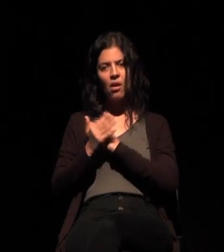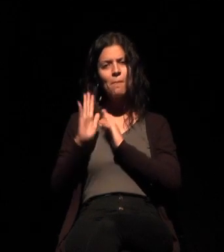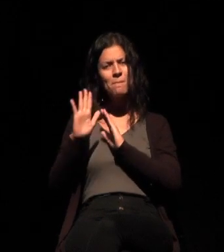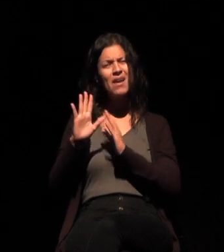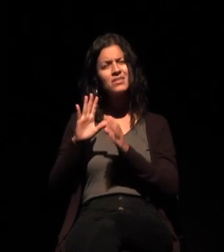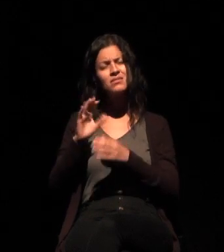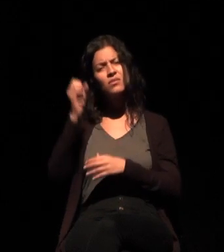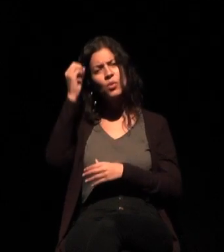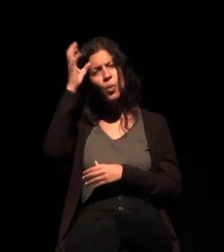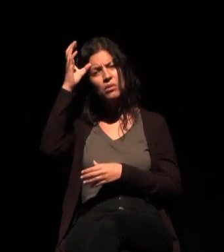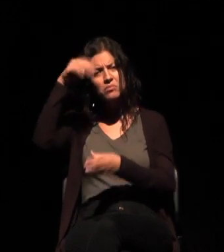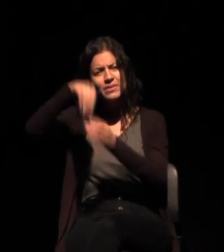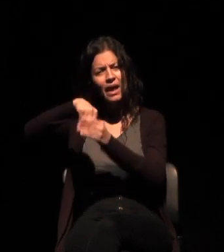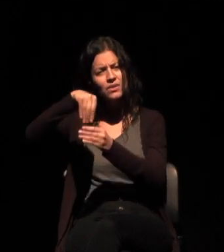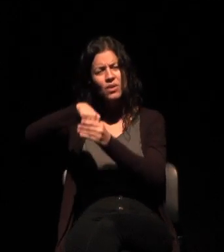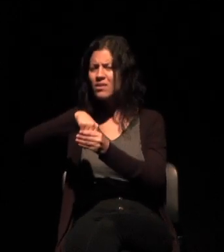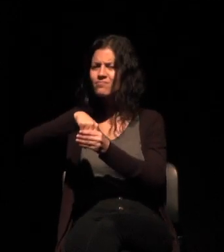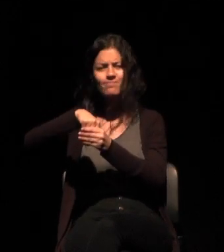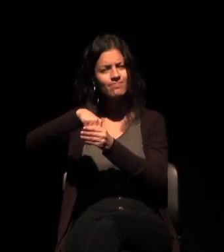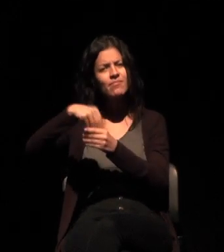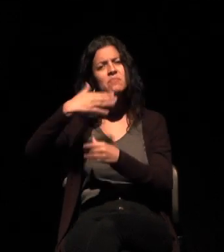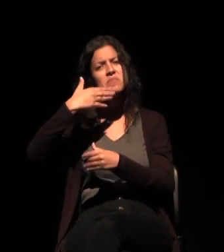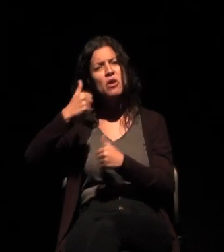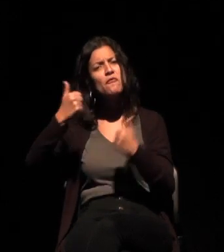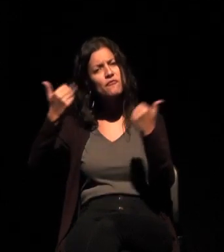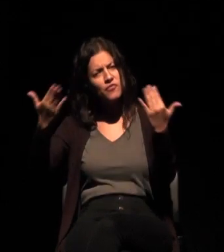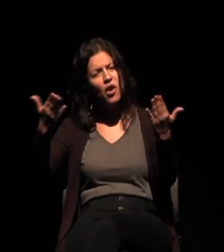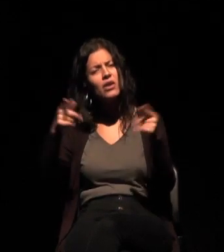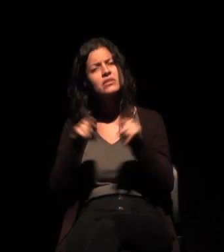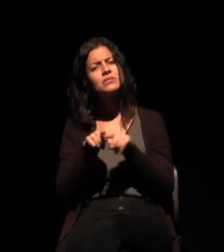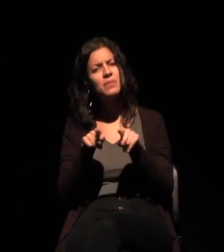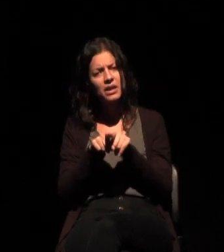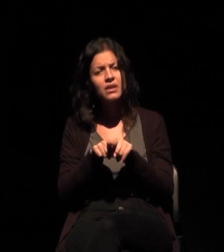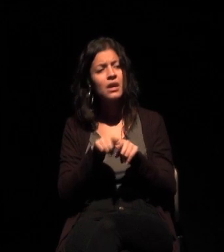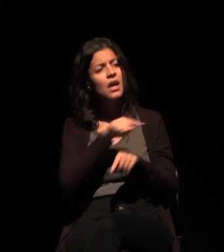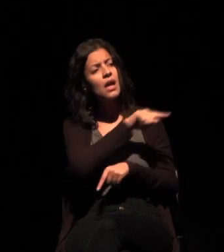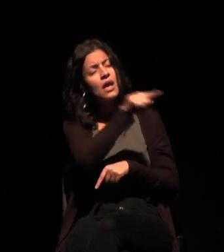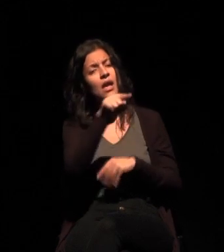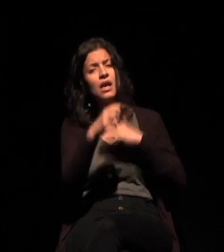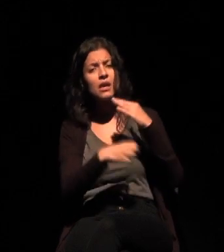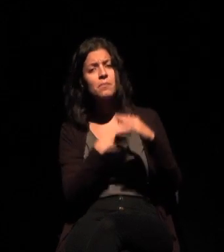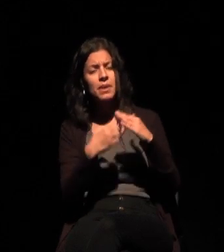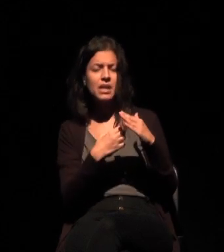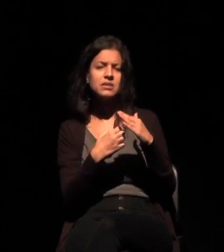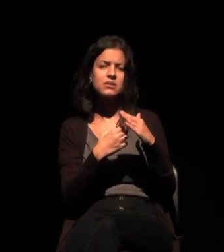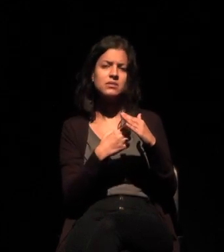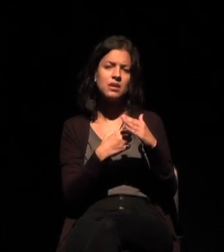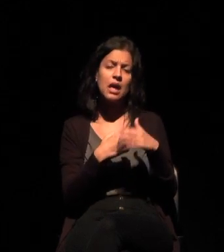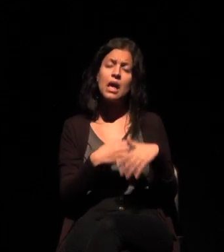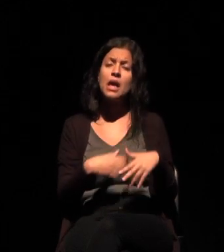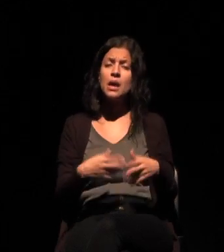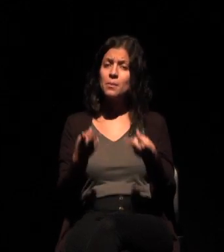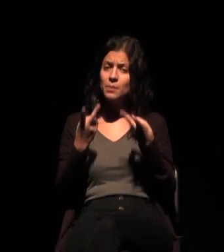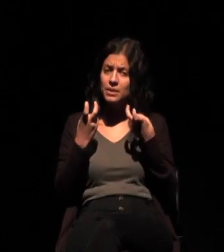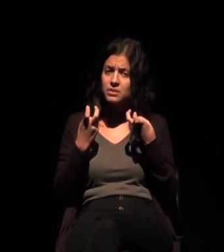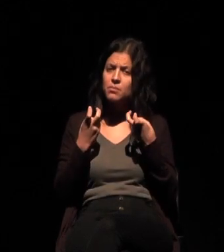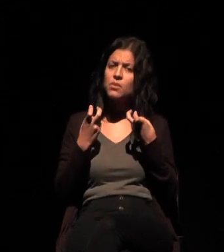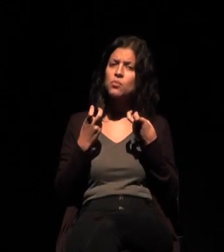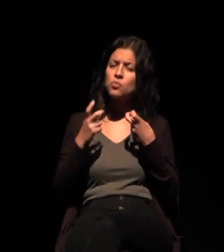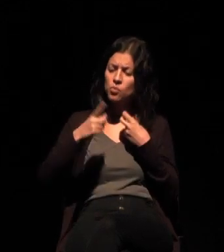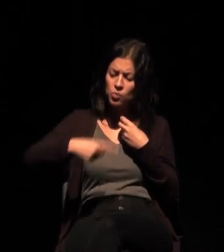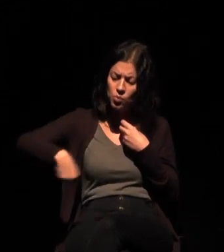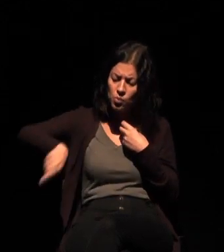porque de facto também prepara nova equipa de gestão e para as próprias empresas mas também para o facto de que começamos a reunir ali uma